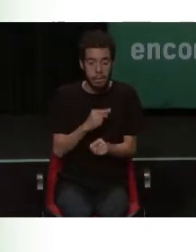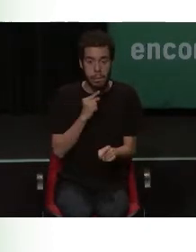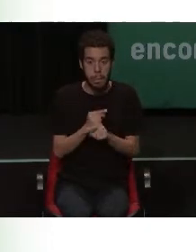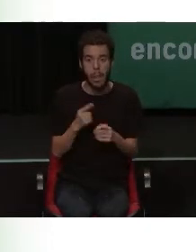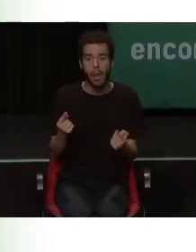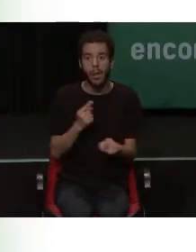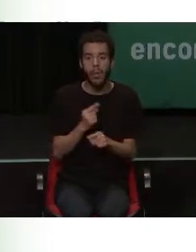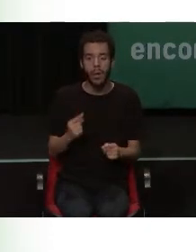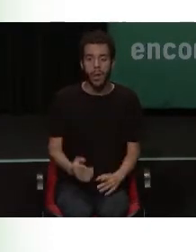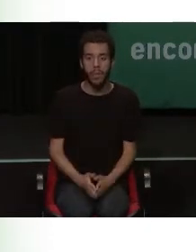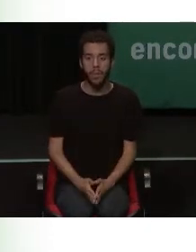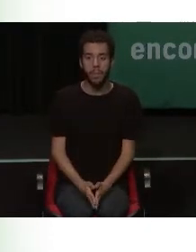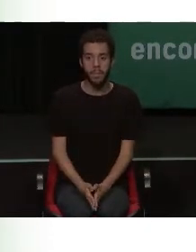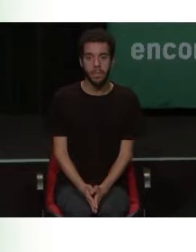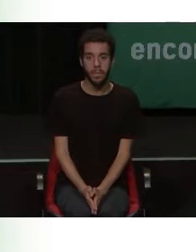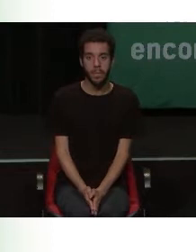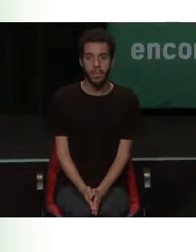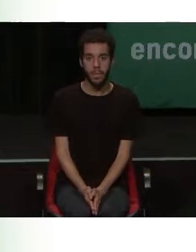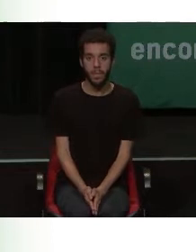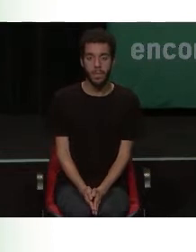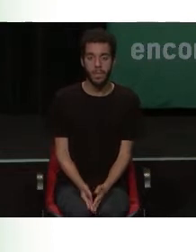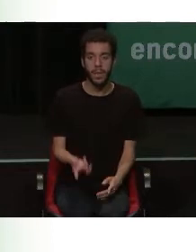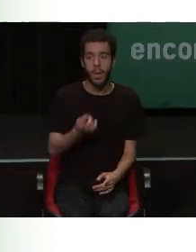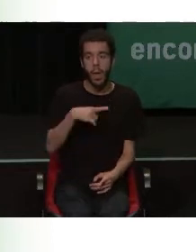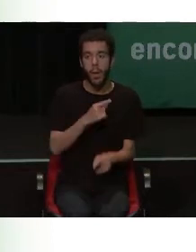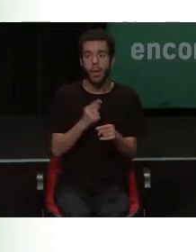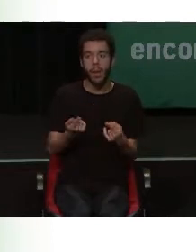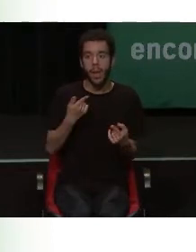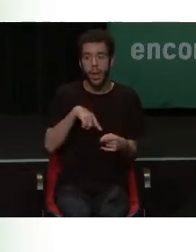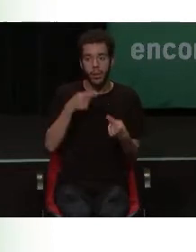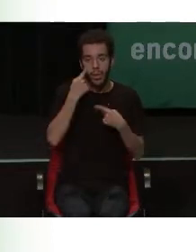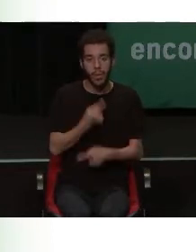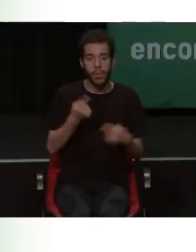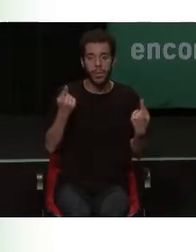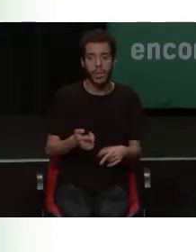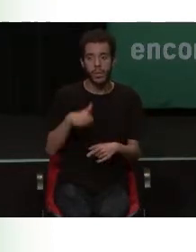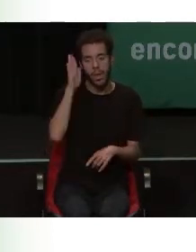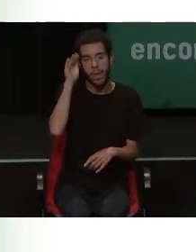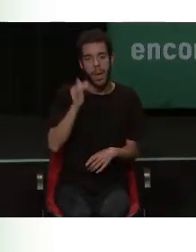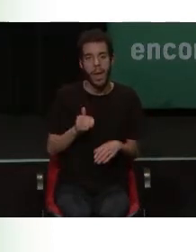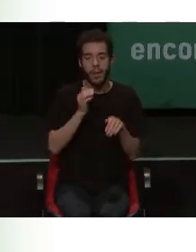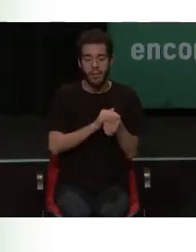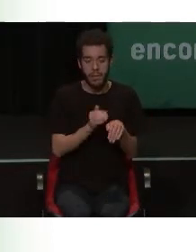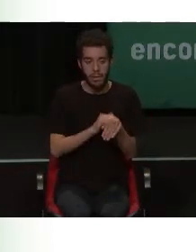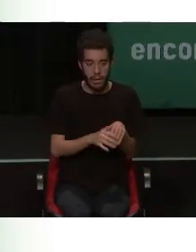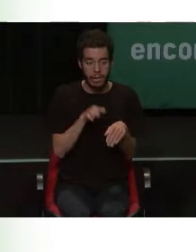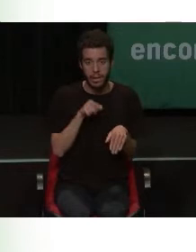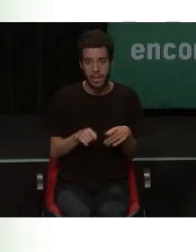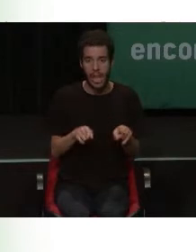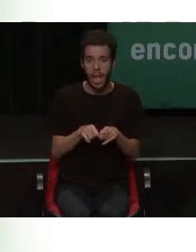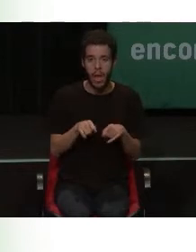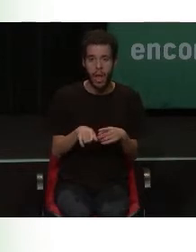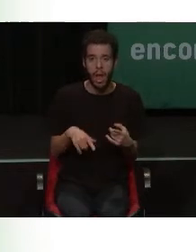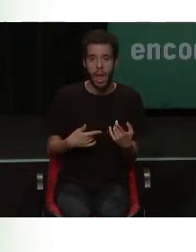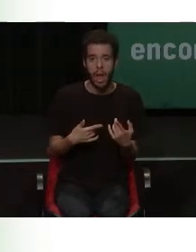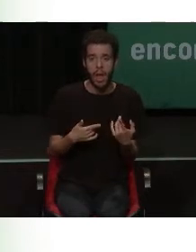porque conseguimos demonstrar que os animais de companhia são um reservatório da